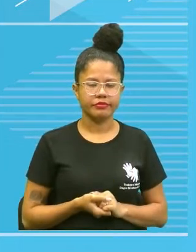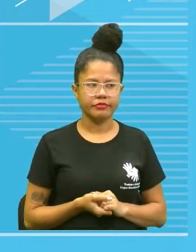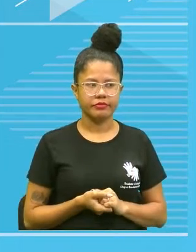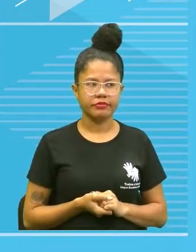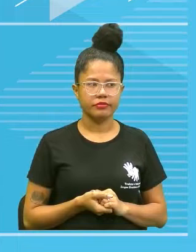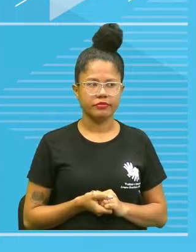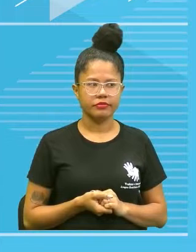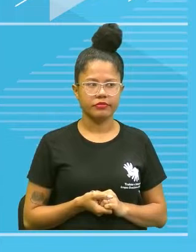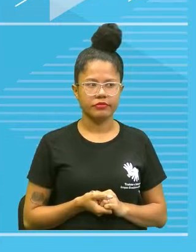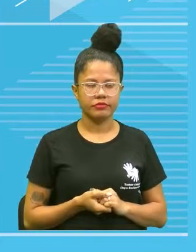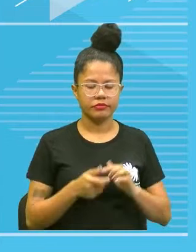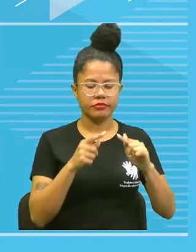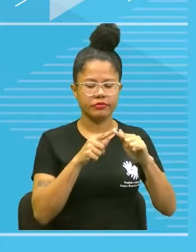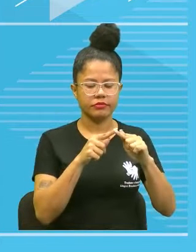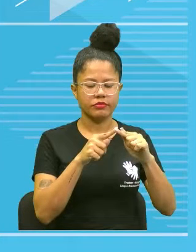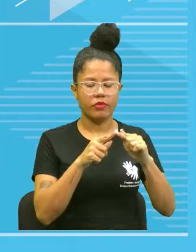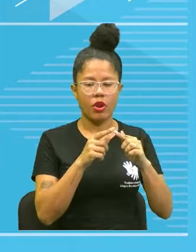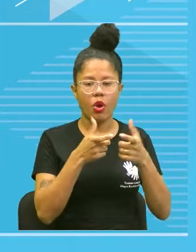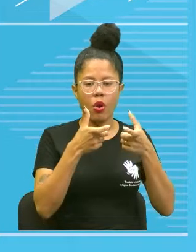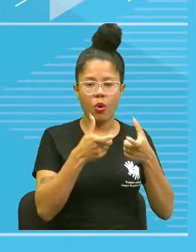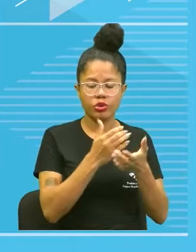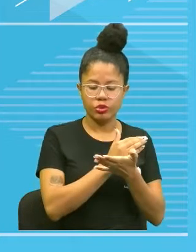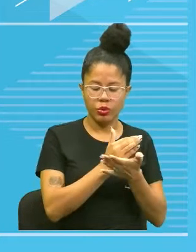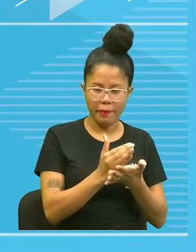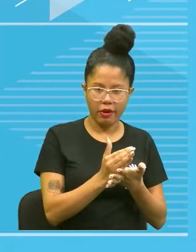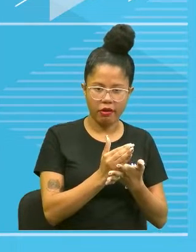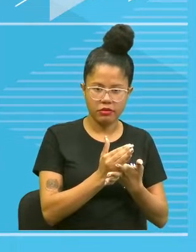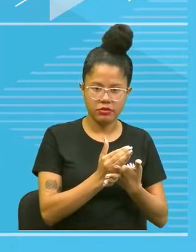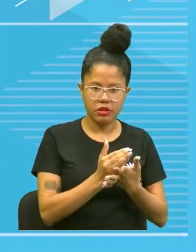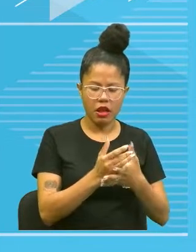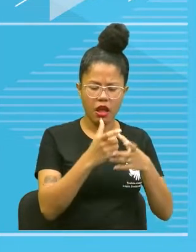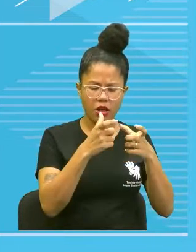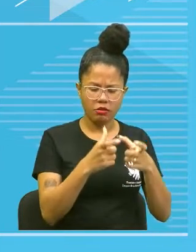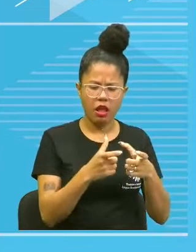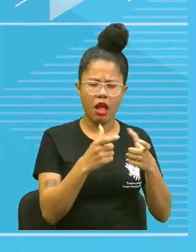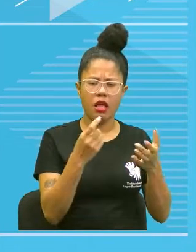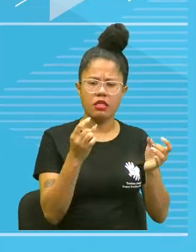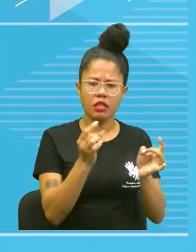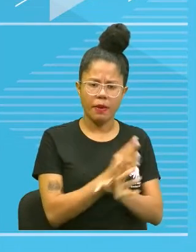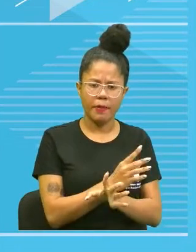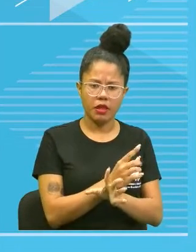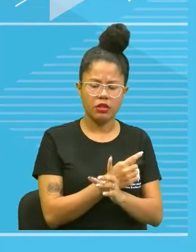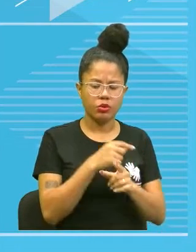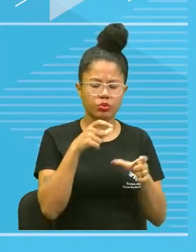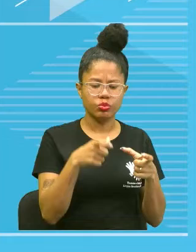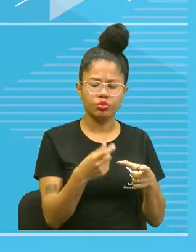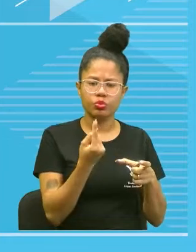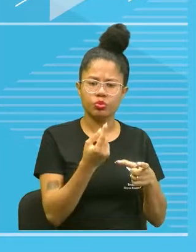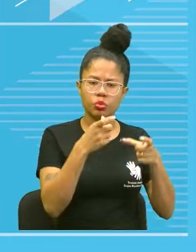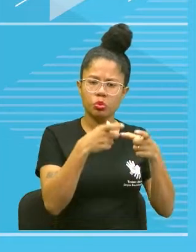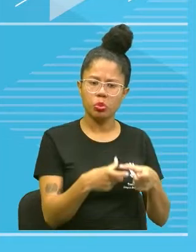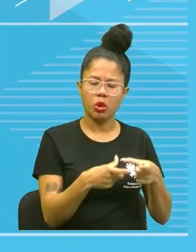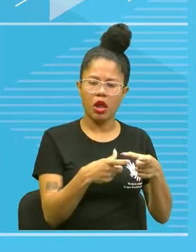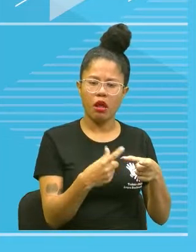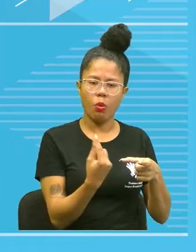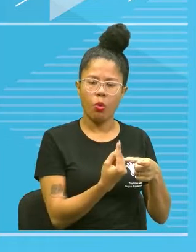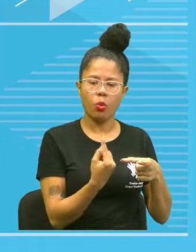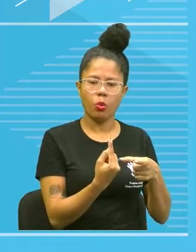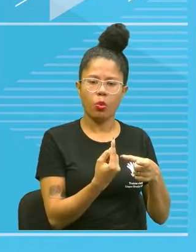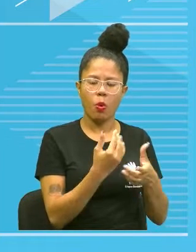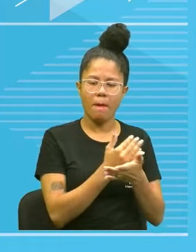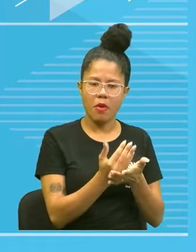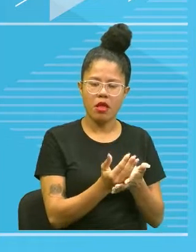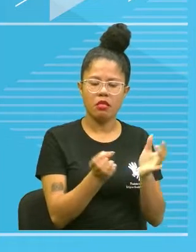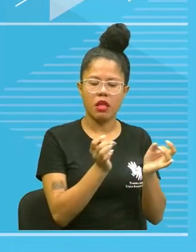o próprio estado inicial, ou seja, ele começa e termina no mesmo ponto. Transformação na